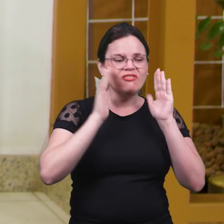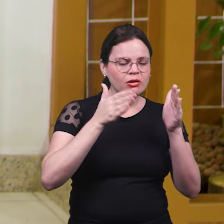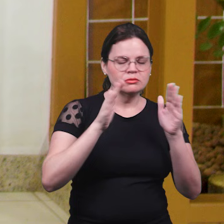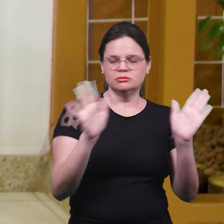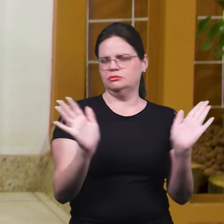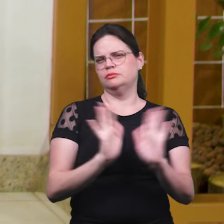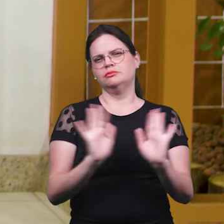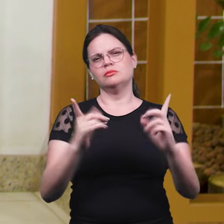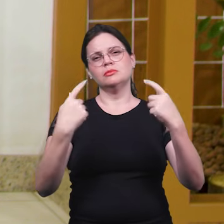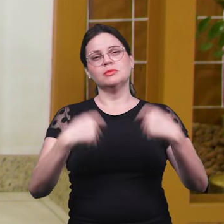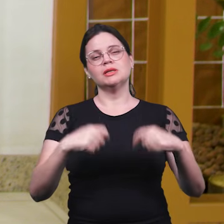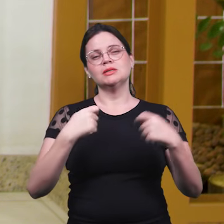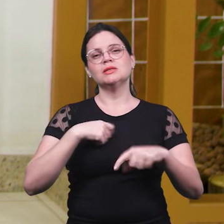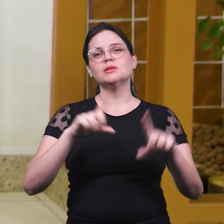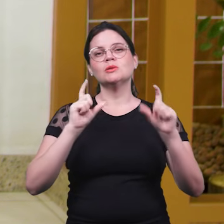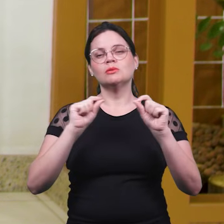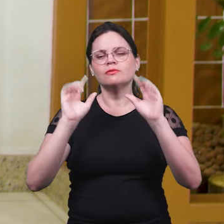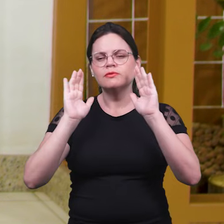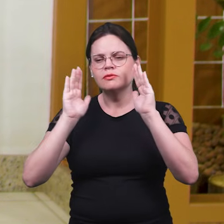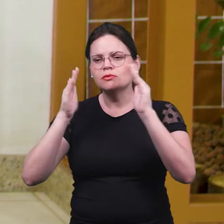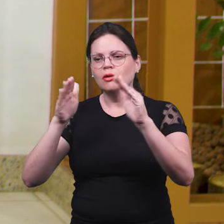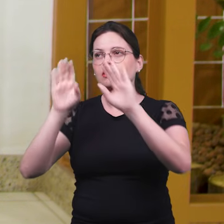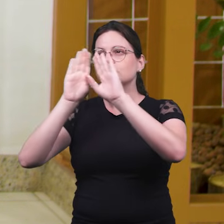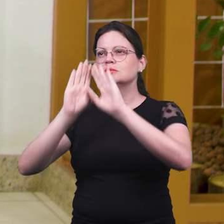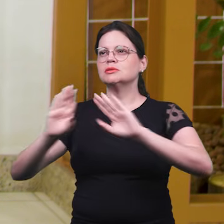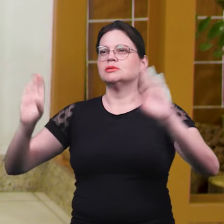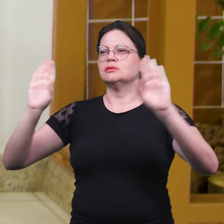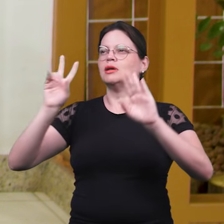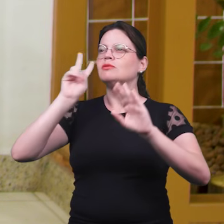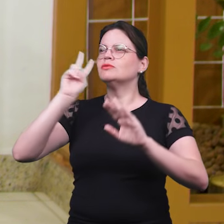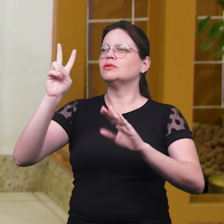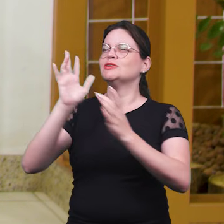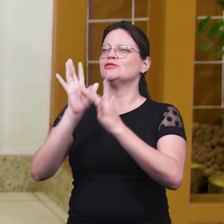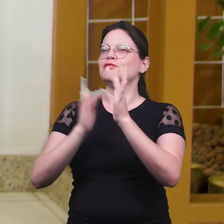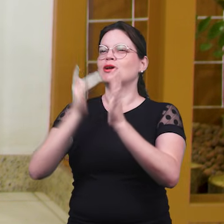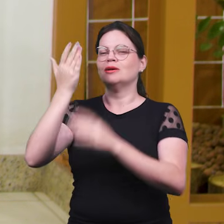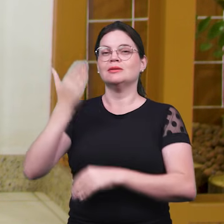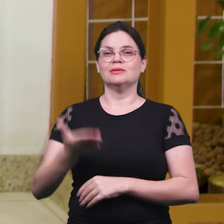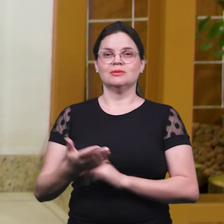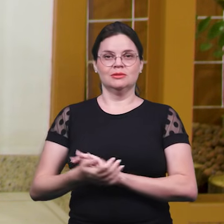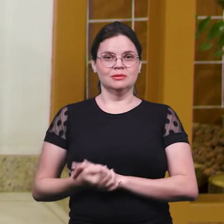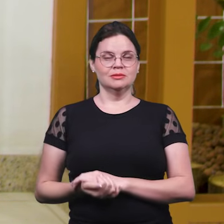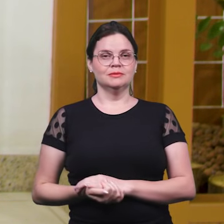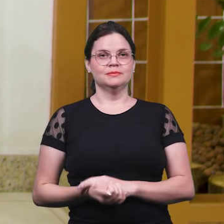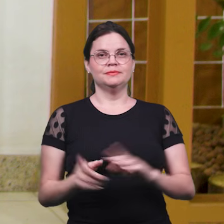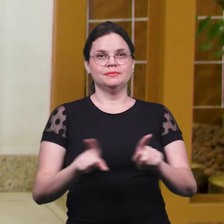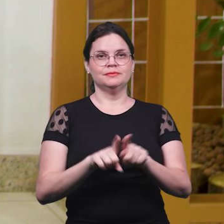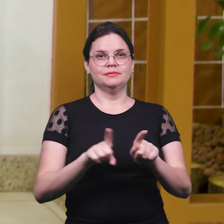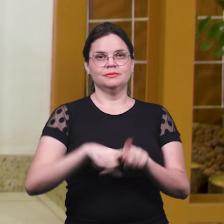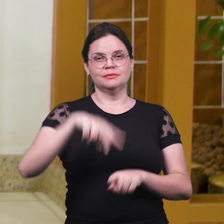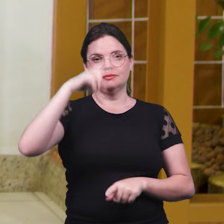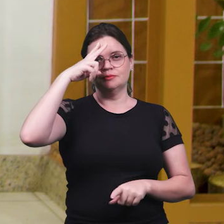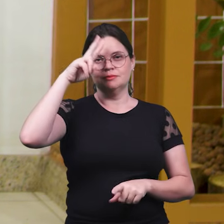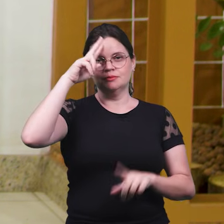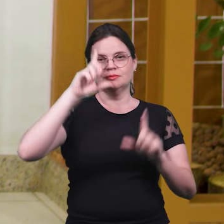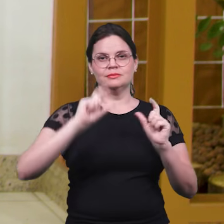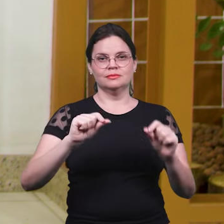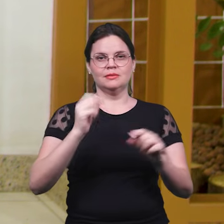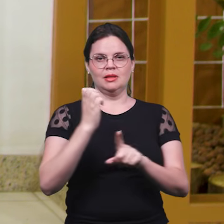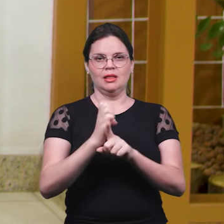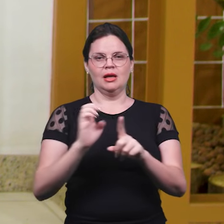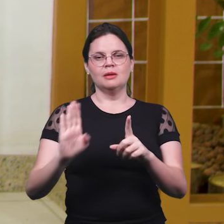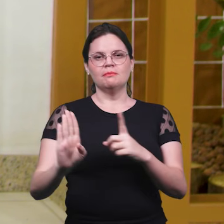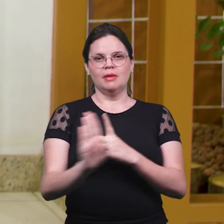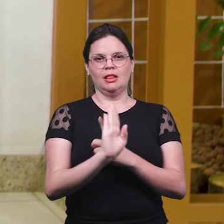para isso. Nós devemos estar olhando somente para frente, para o alto. Lembrando que na